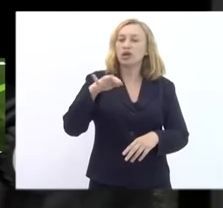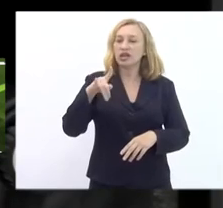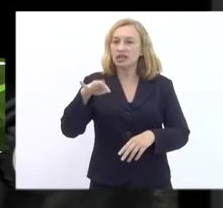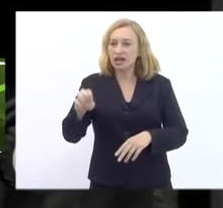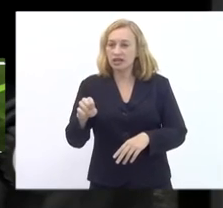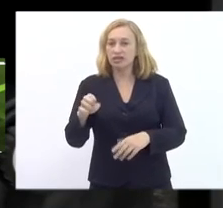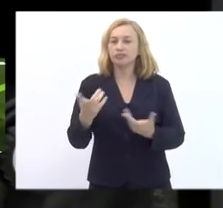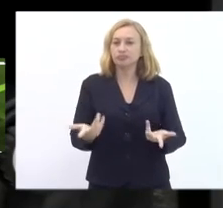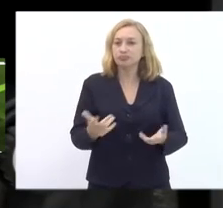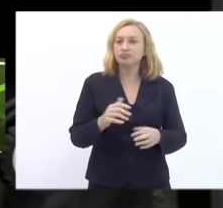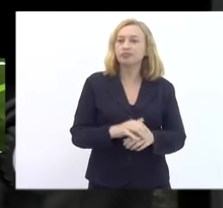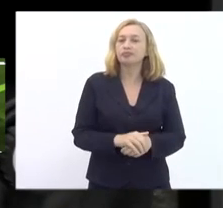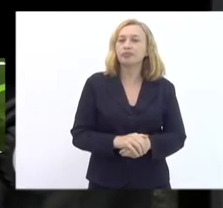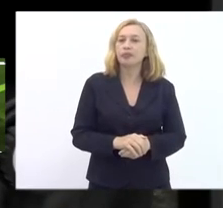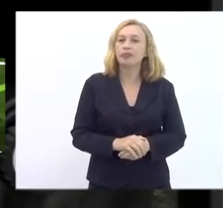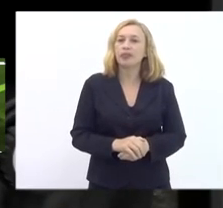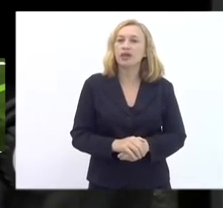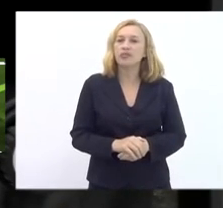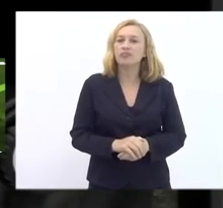Usuários,